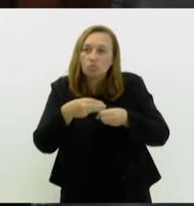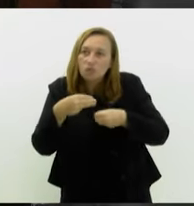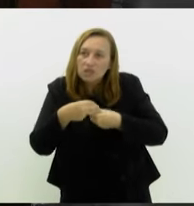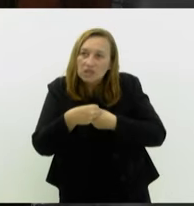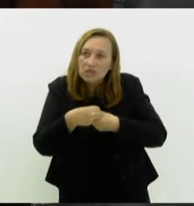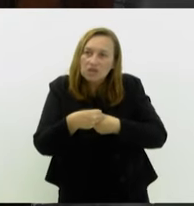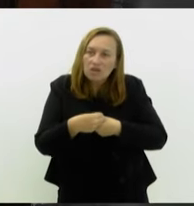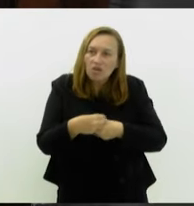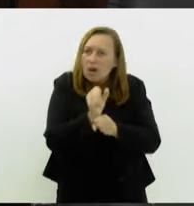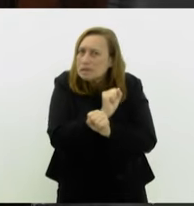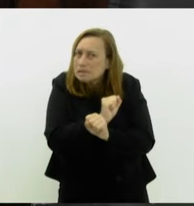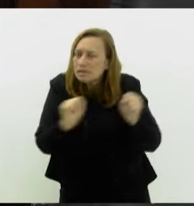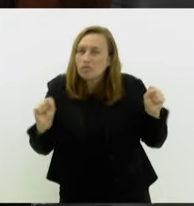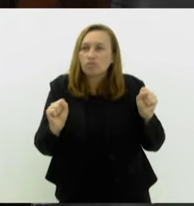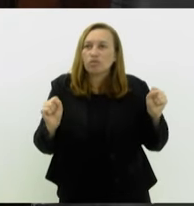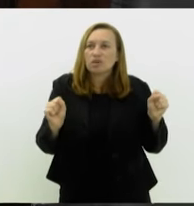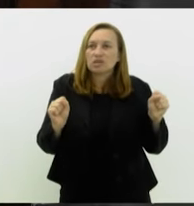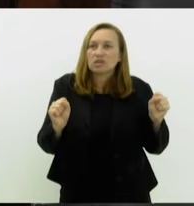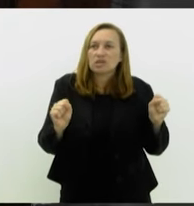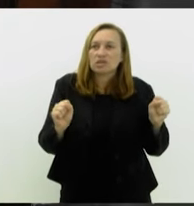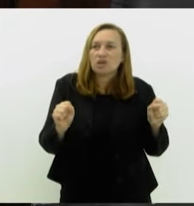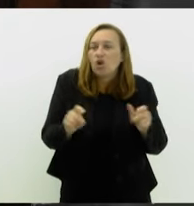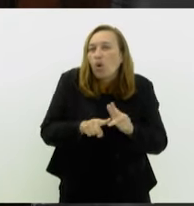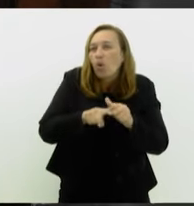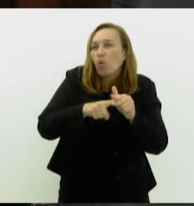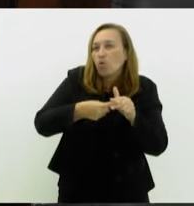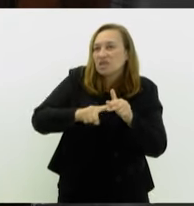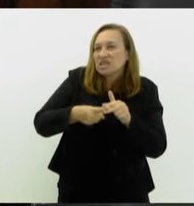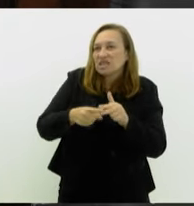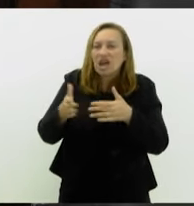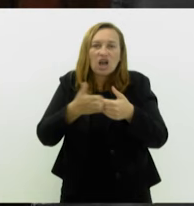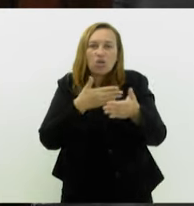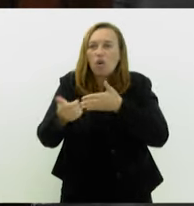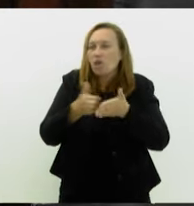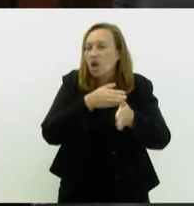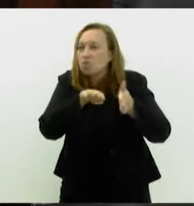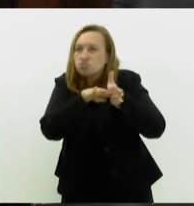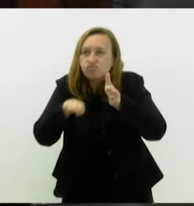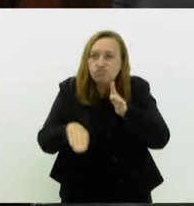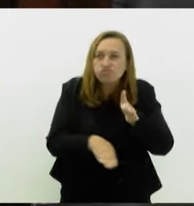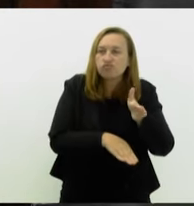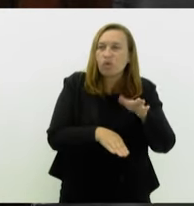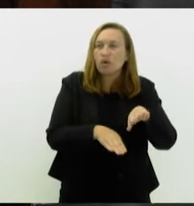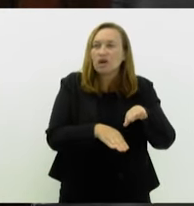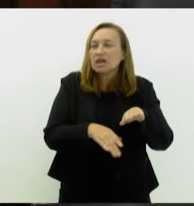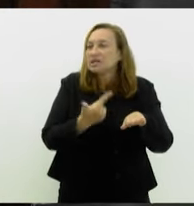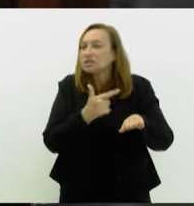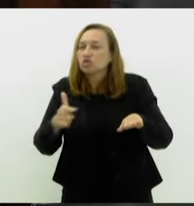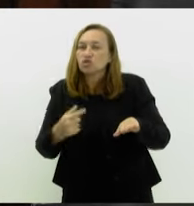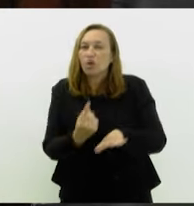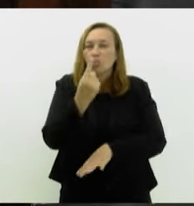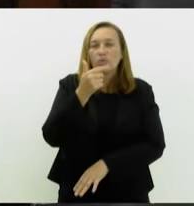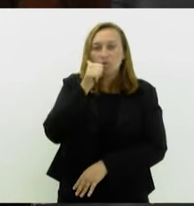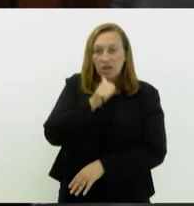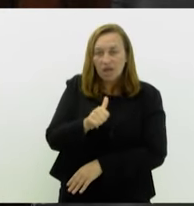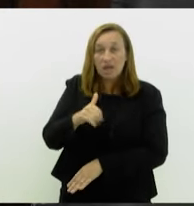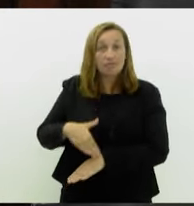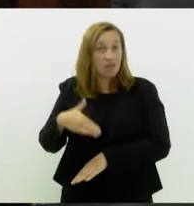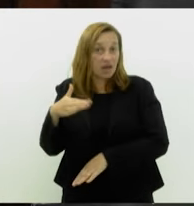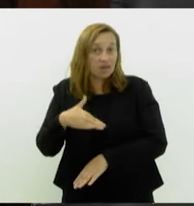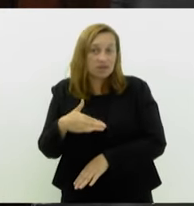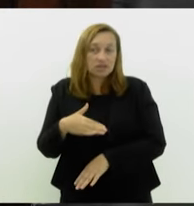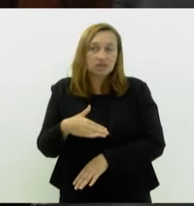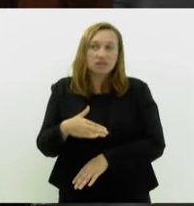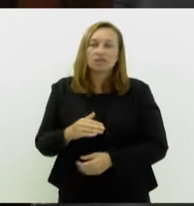ser impossível a gente corrigir qualquer desigualdade se não tiver uma mulher e mais